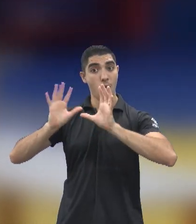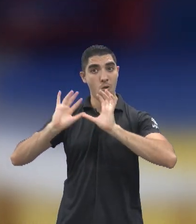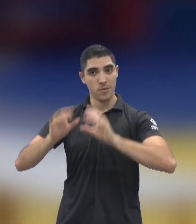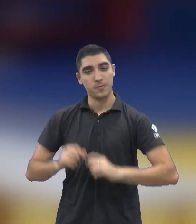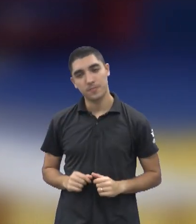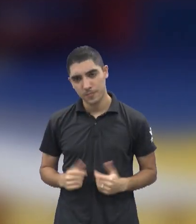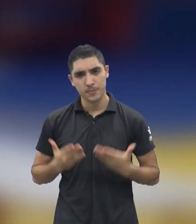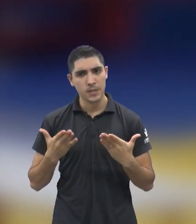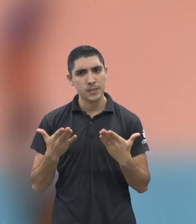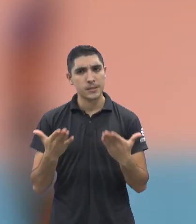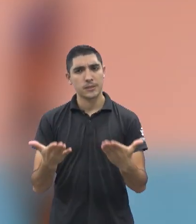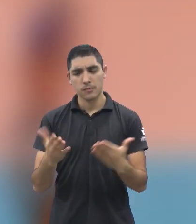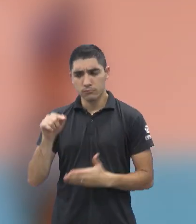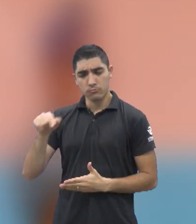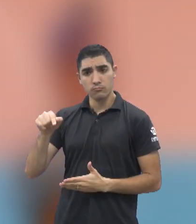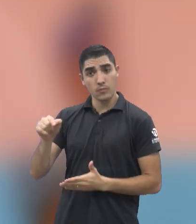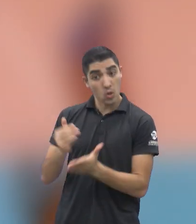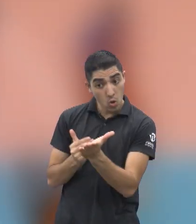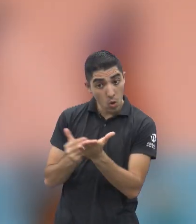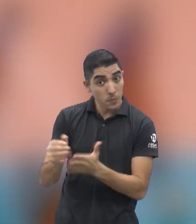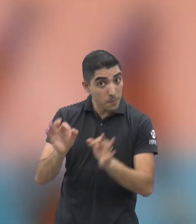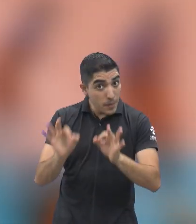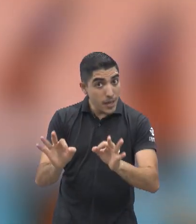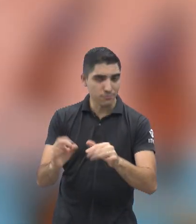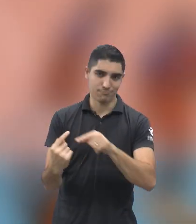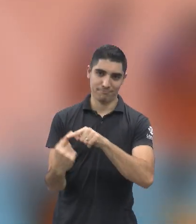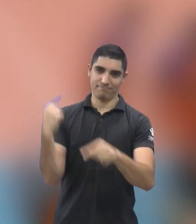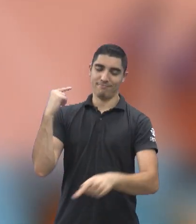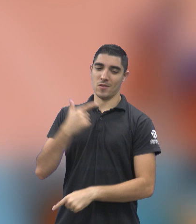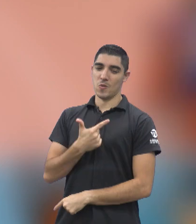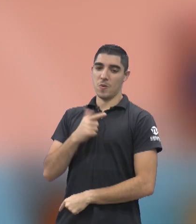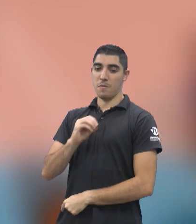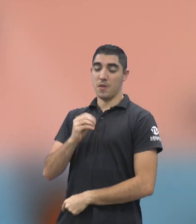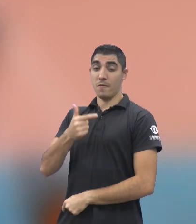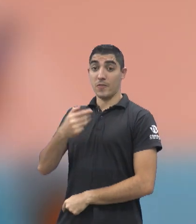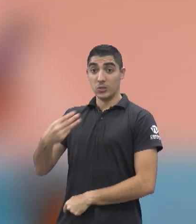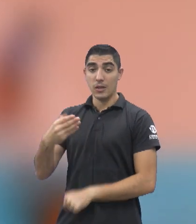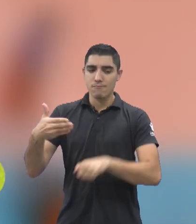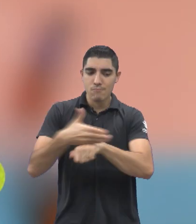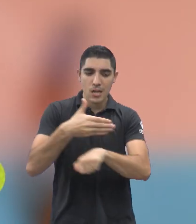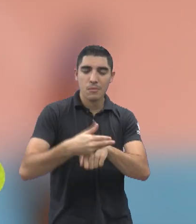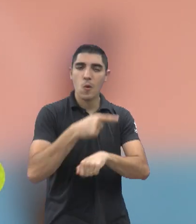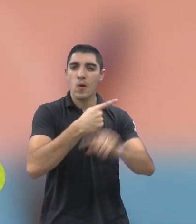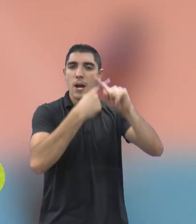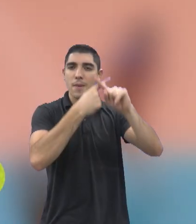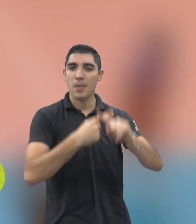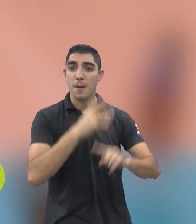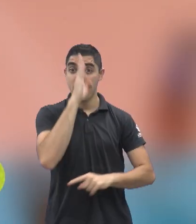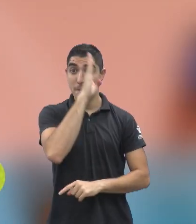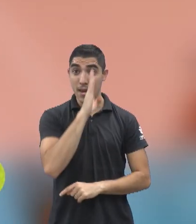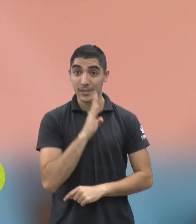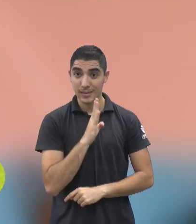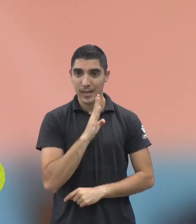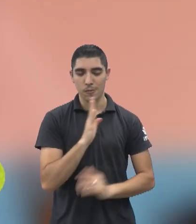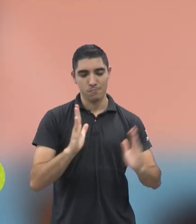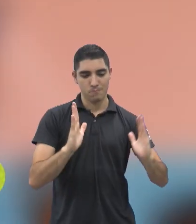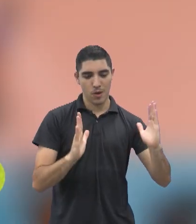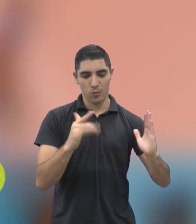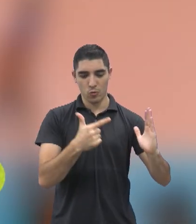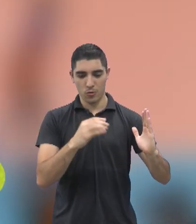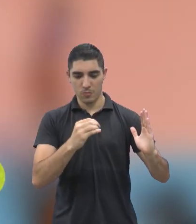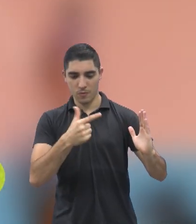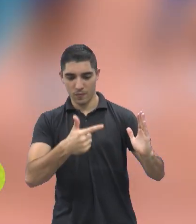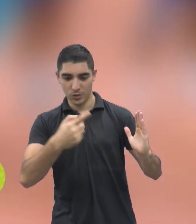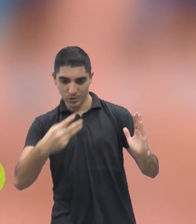na verdade começou ainda em 2023, com a disputa da Superliga Masculina, temporada 23-24.